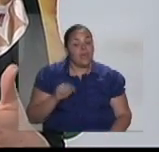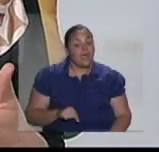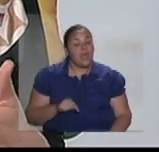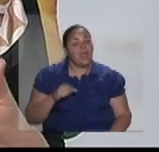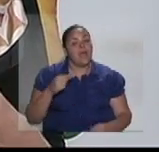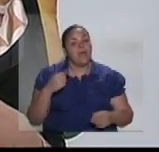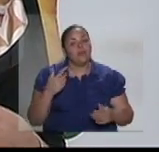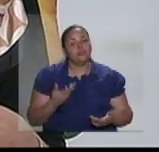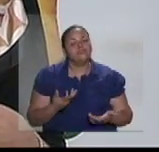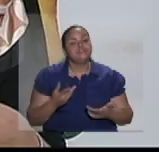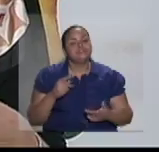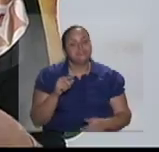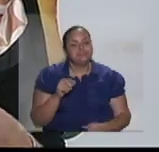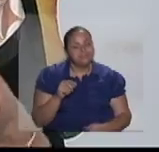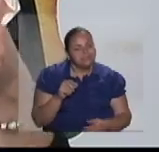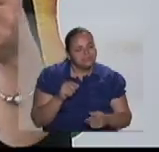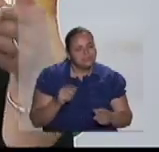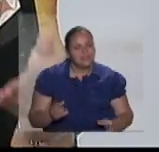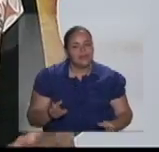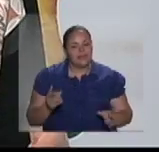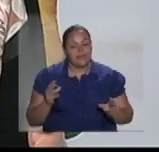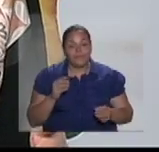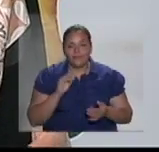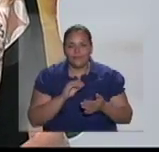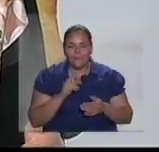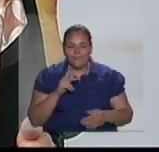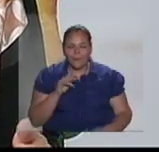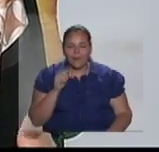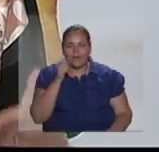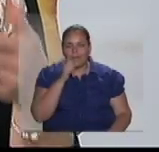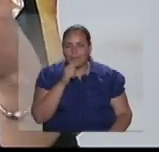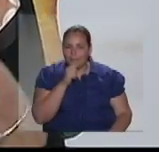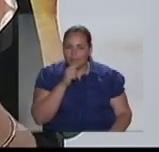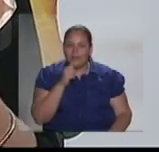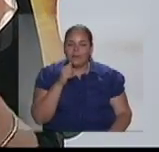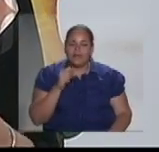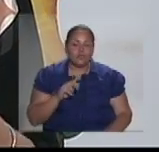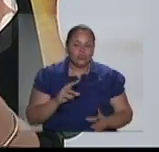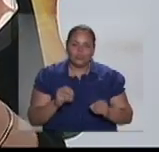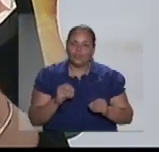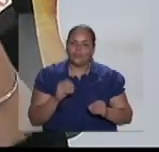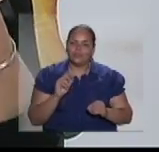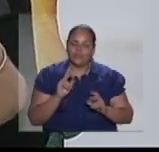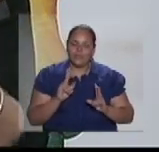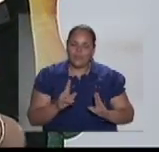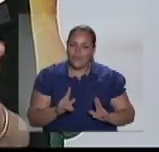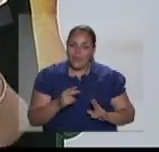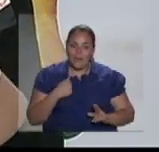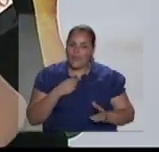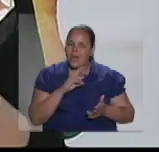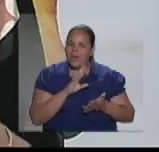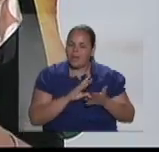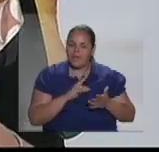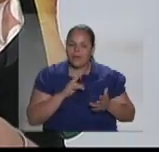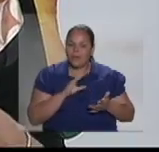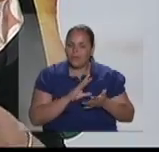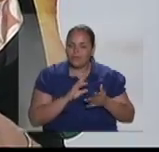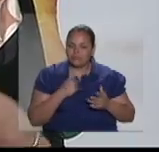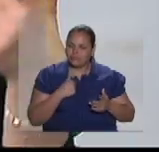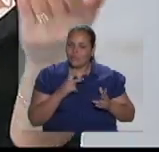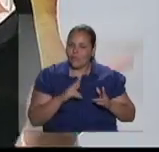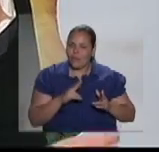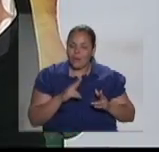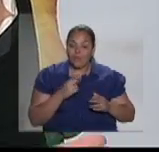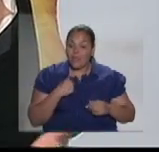lugar de completar esses pais, de ser tudo aquilo que eu não fiz.